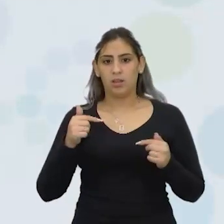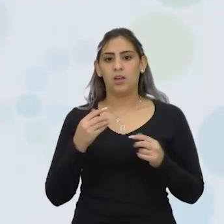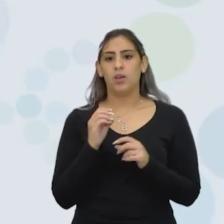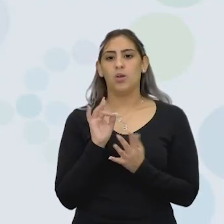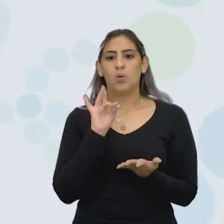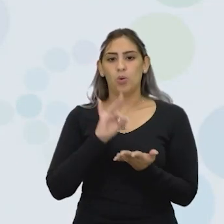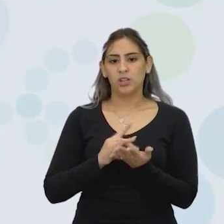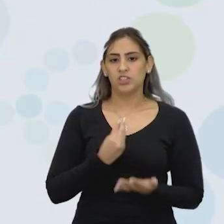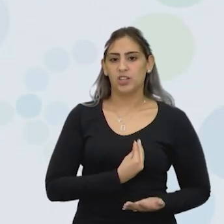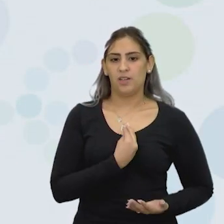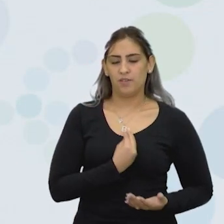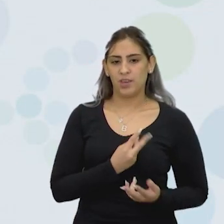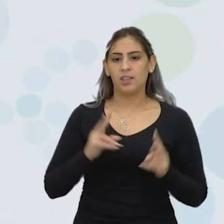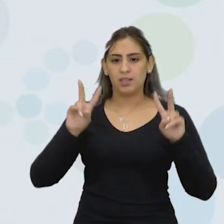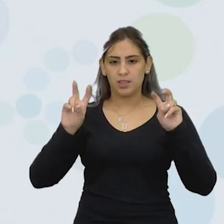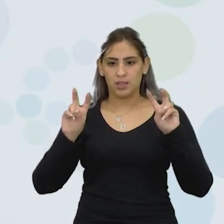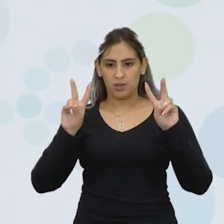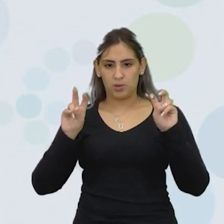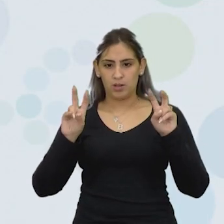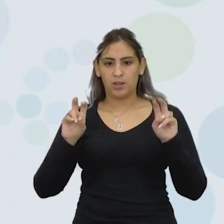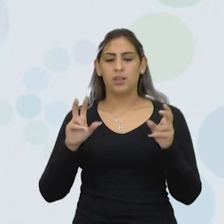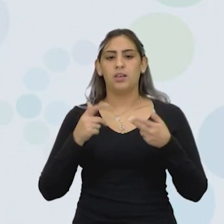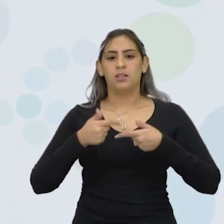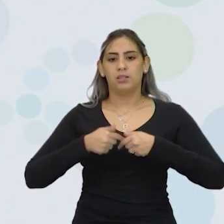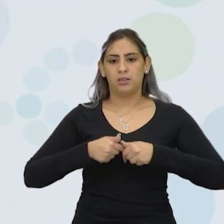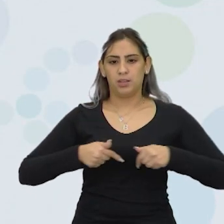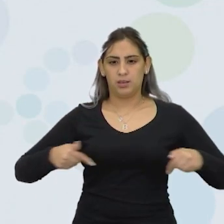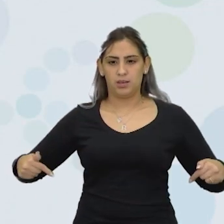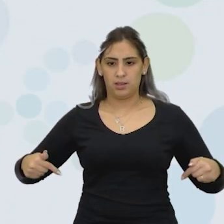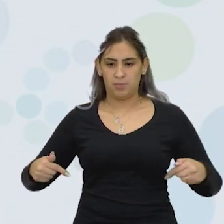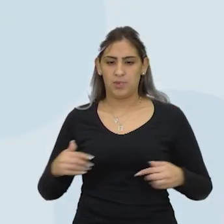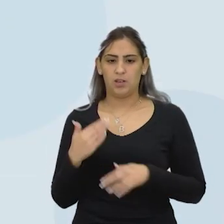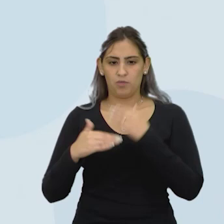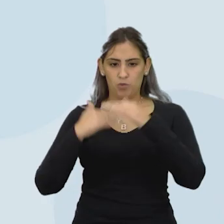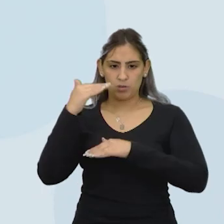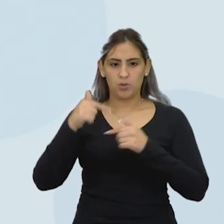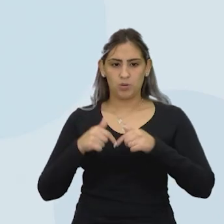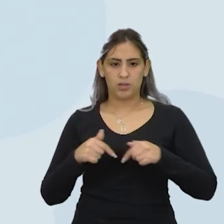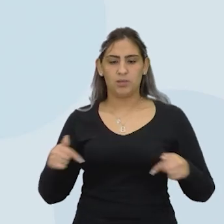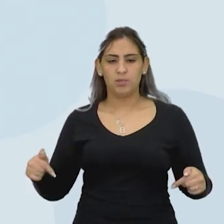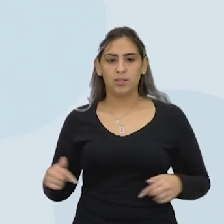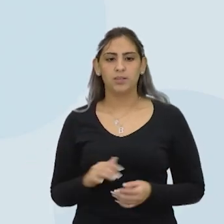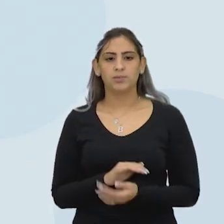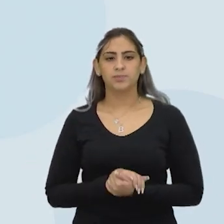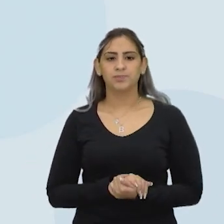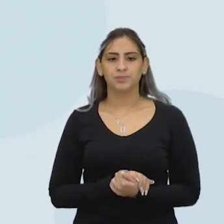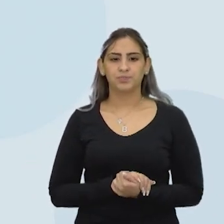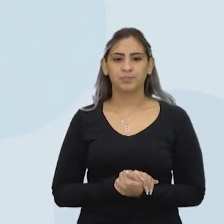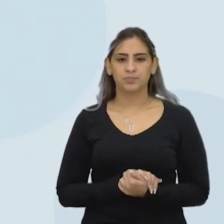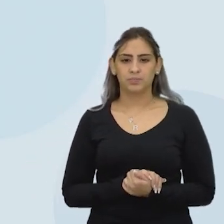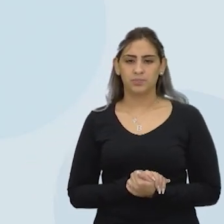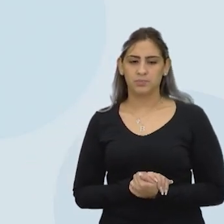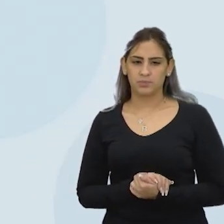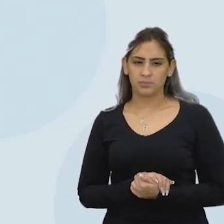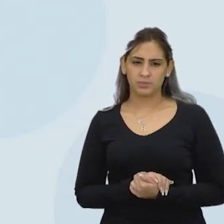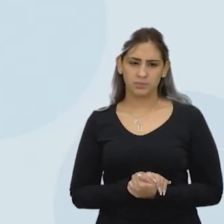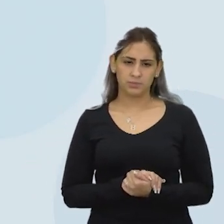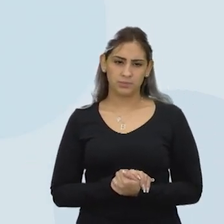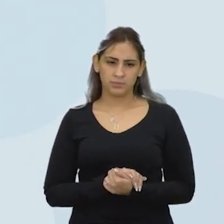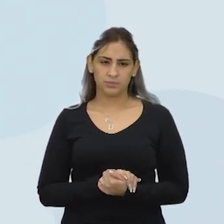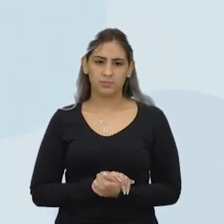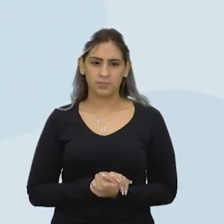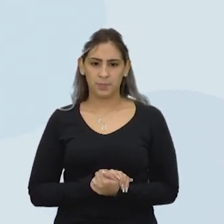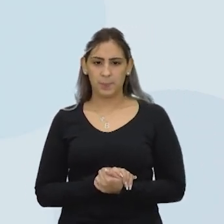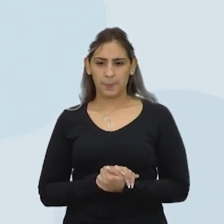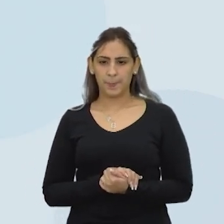a respeito da teoria da evolução química, né? E aí, gente, né, já vamos apresentar os objetivos